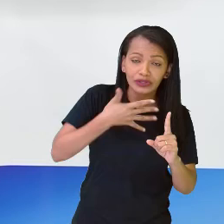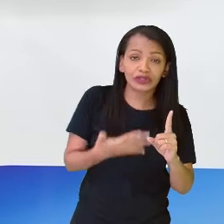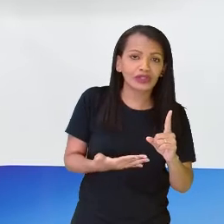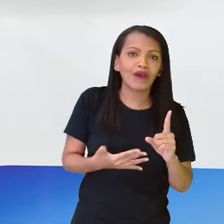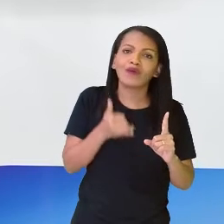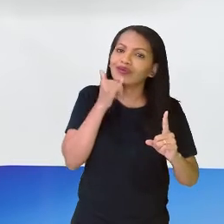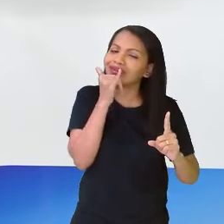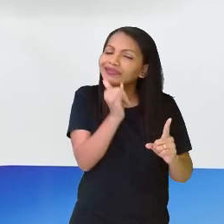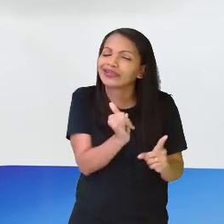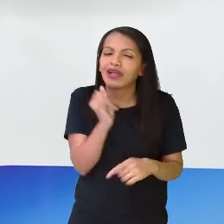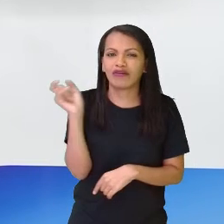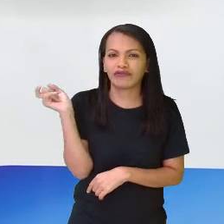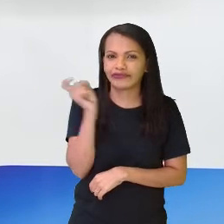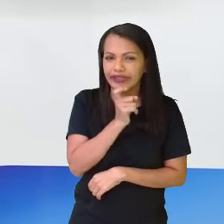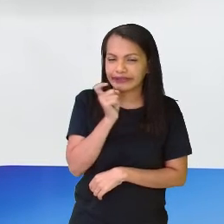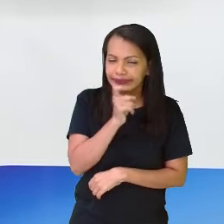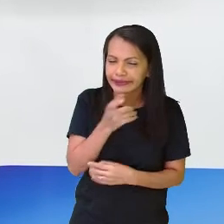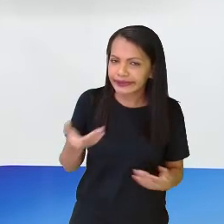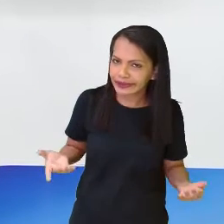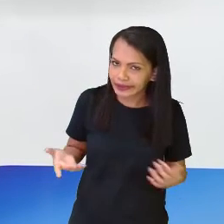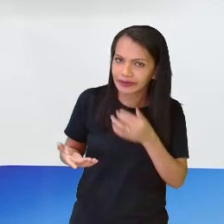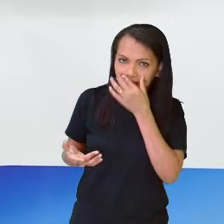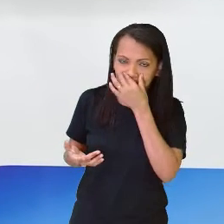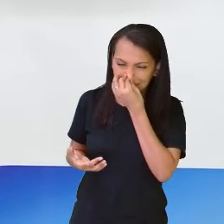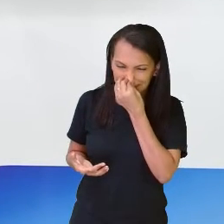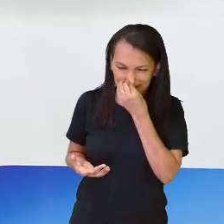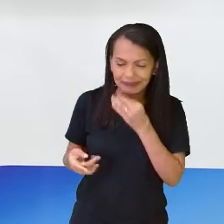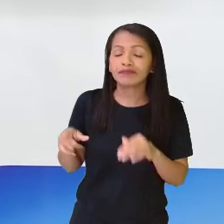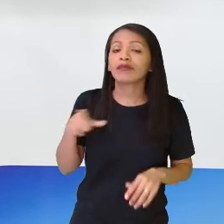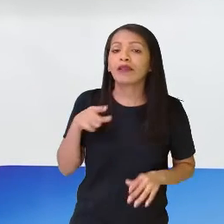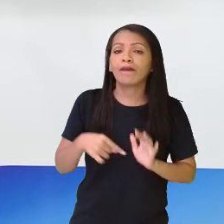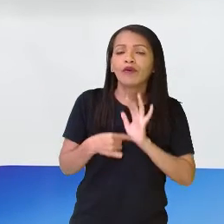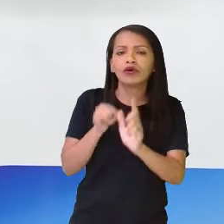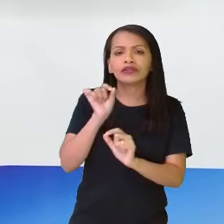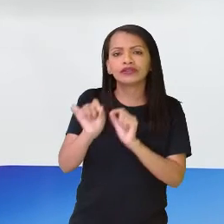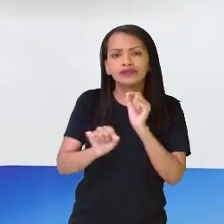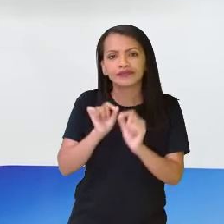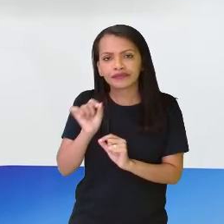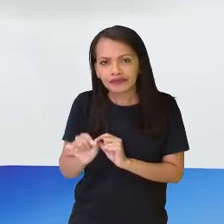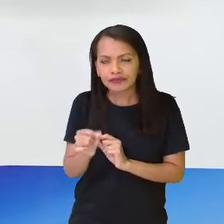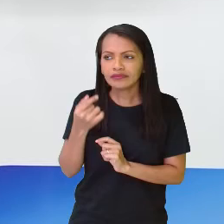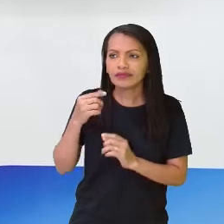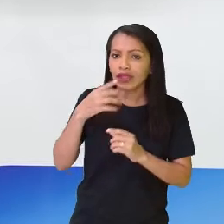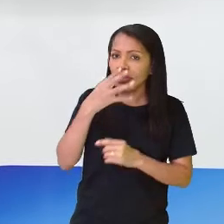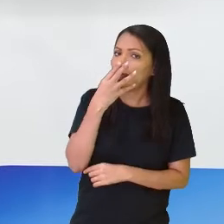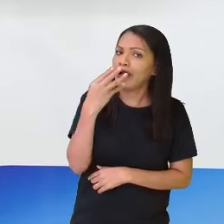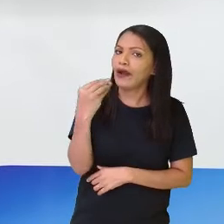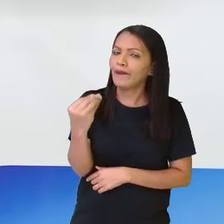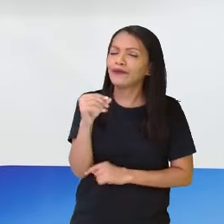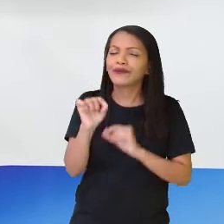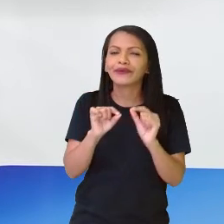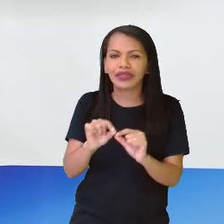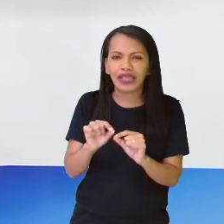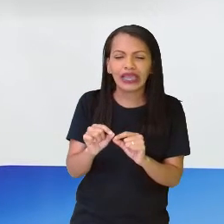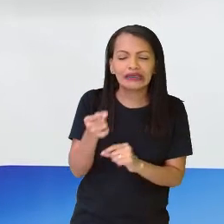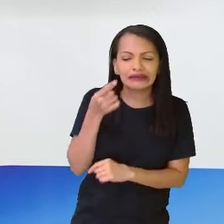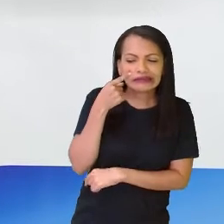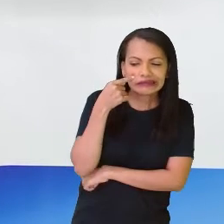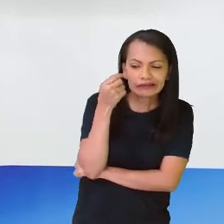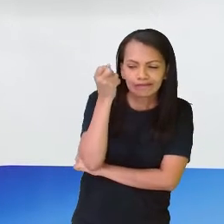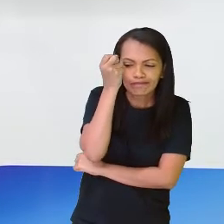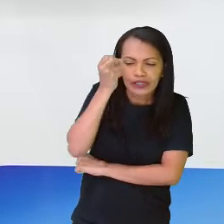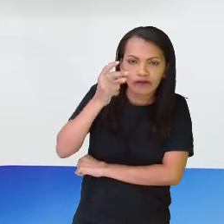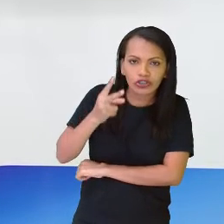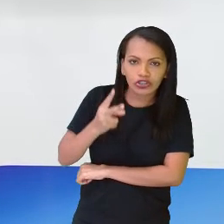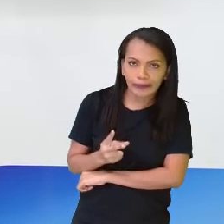as raposas, né, traz como um bicho assim astuto, né, que arma assim sutil, ciladas para os outros, que ele sempre se